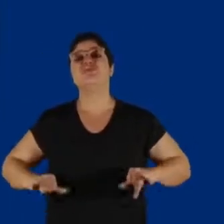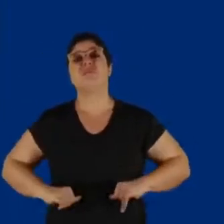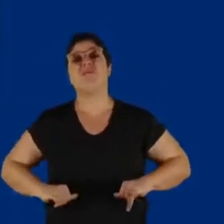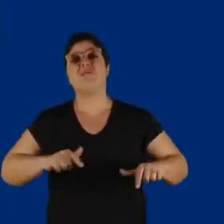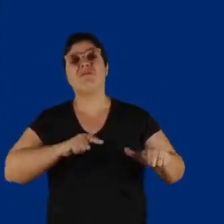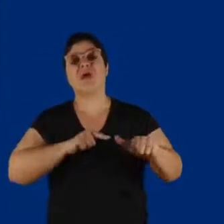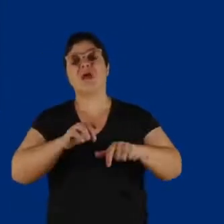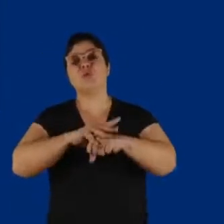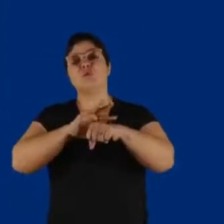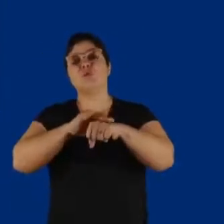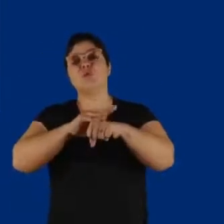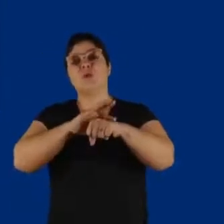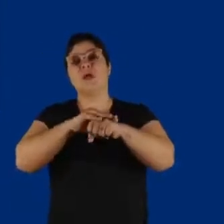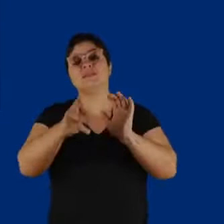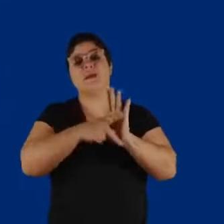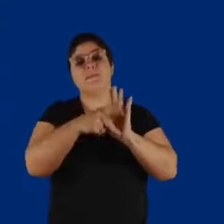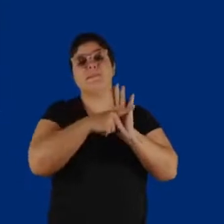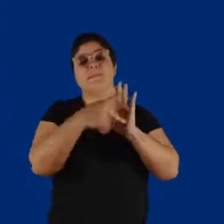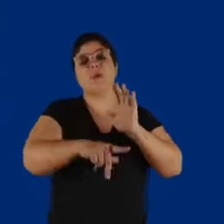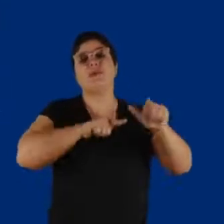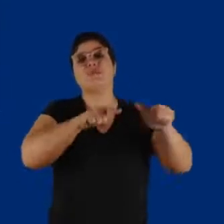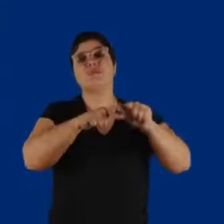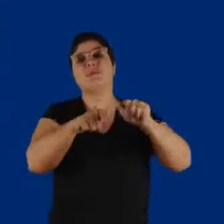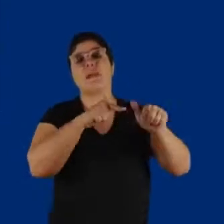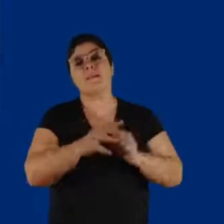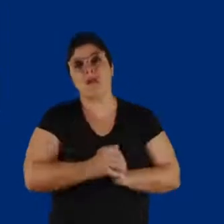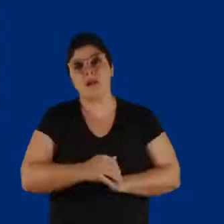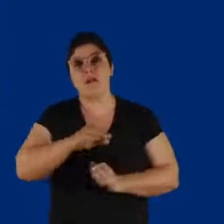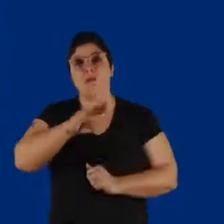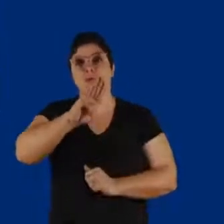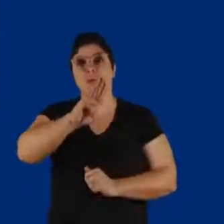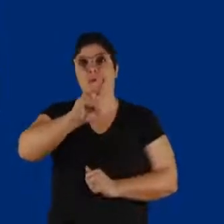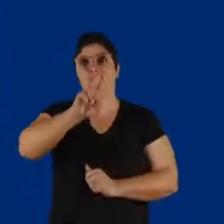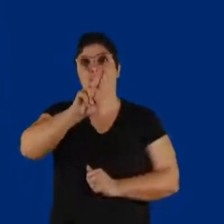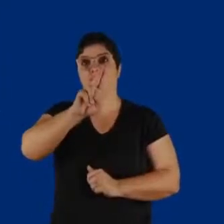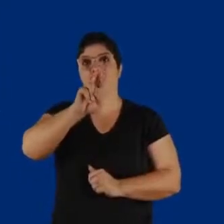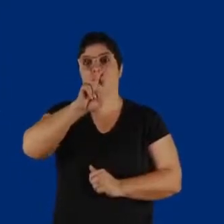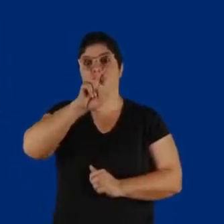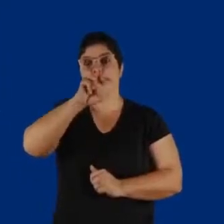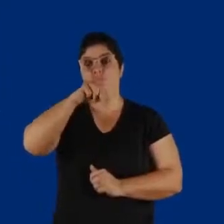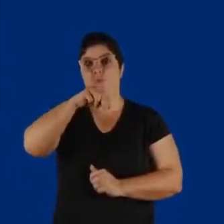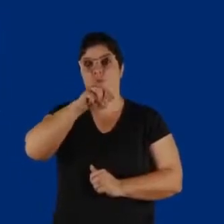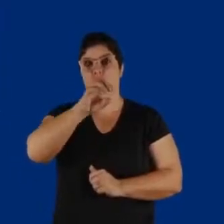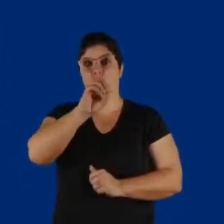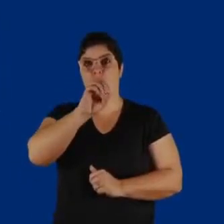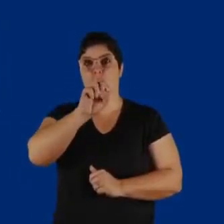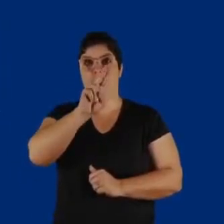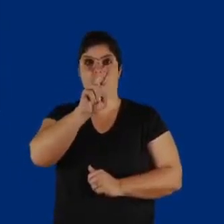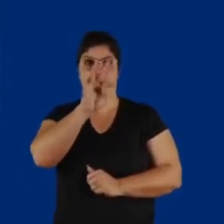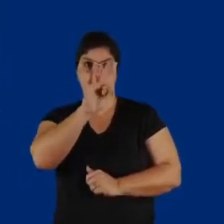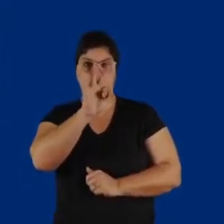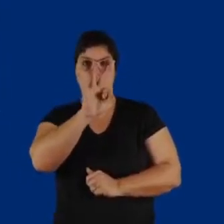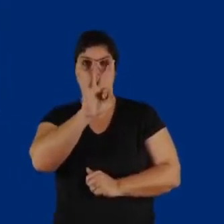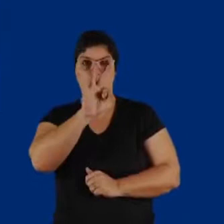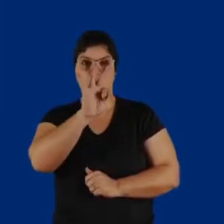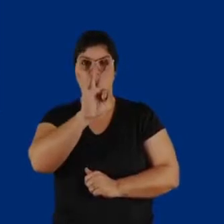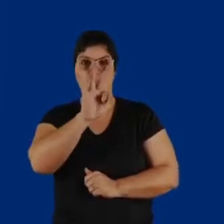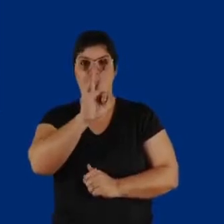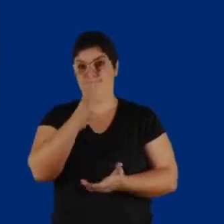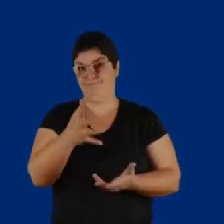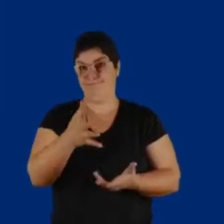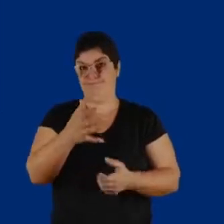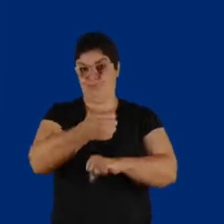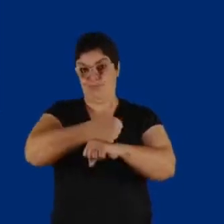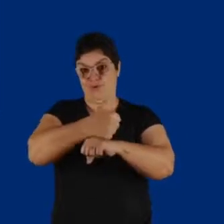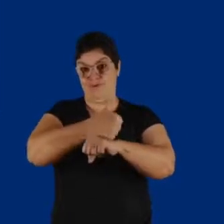da saúde é muito difícil de se trabalhar em qualquer lugar do mundo. Na Índia, realmente acabou negligenciando